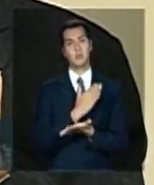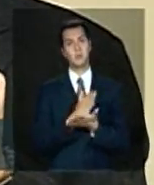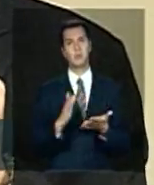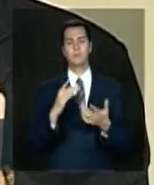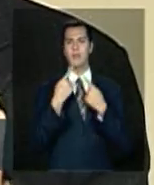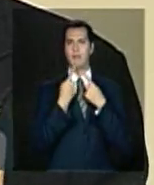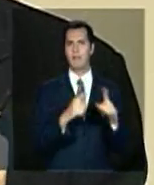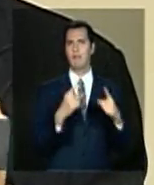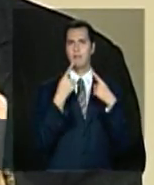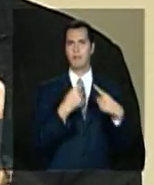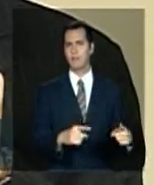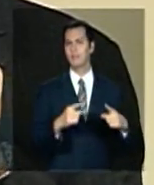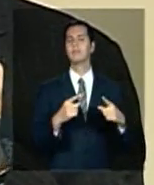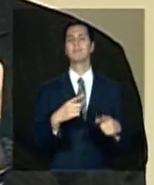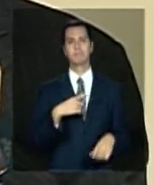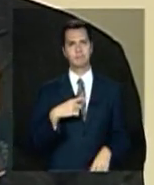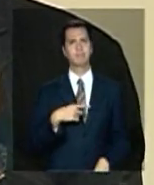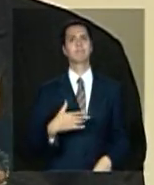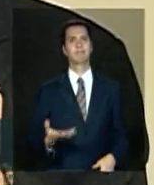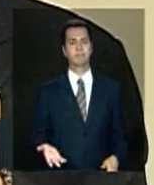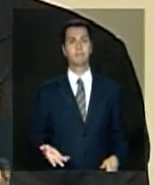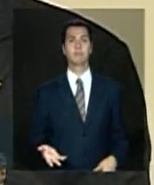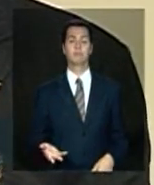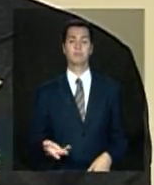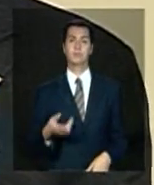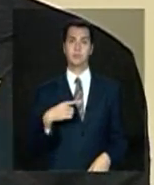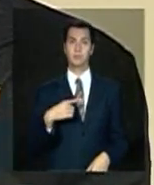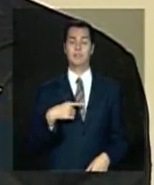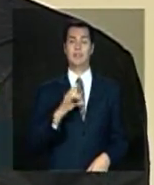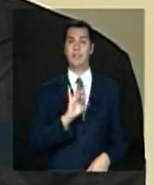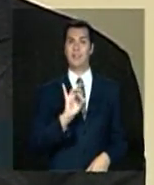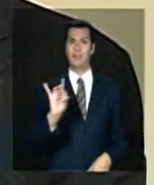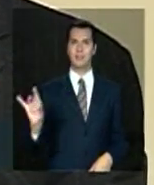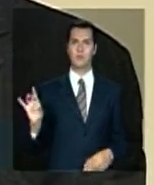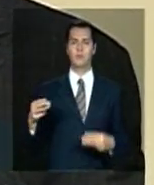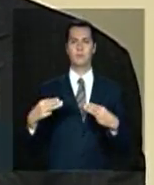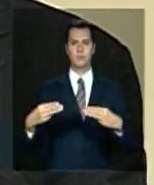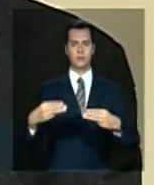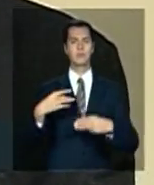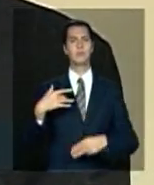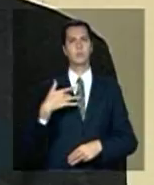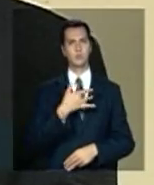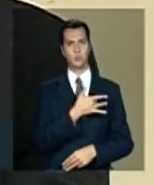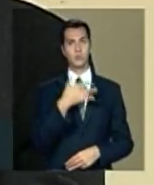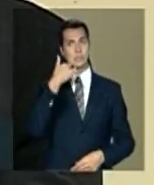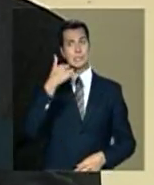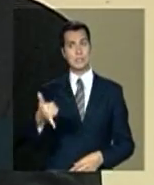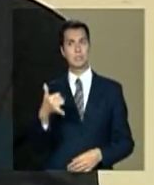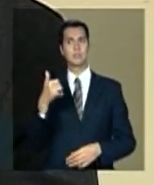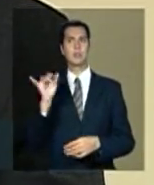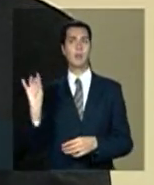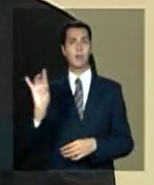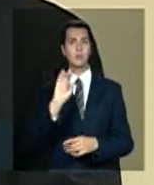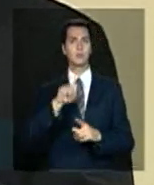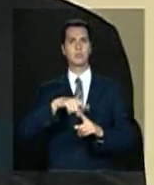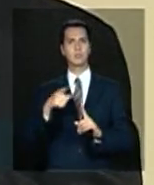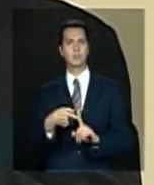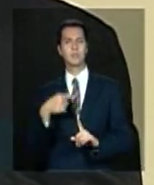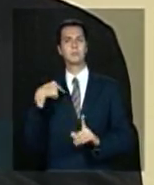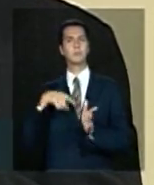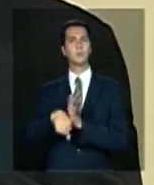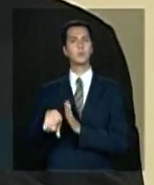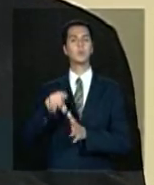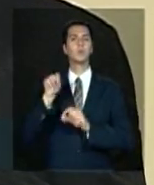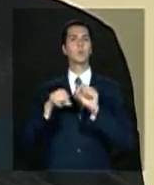essa ouvidoria ativa da rede cegonha que liga para cá da gestante também é para isso nós teremos relatórios anuais